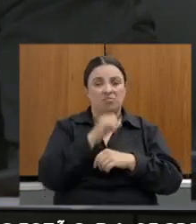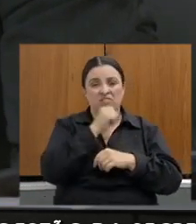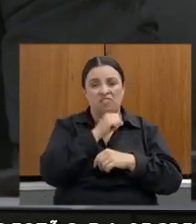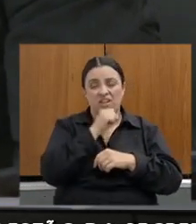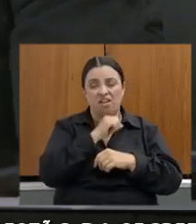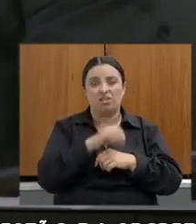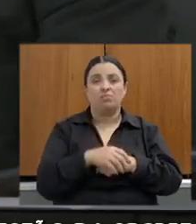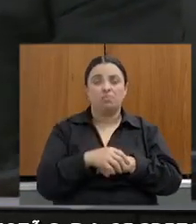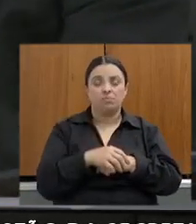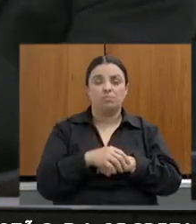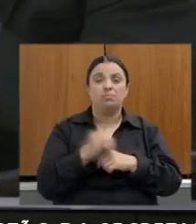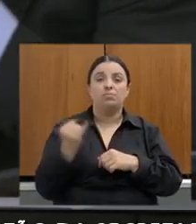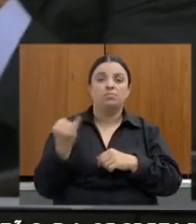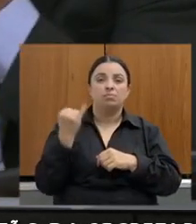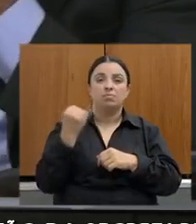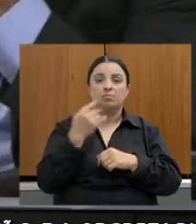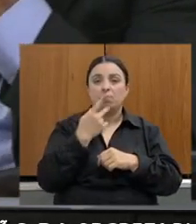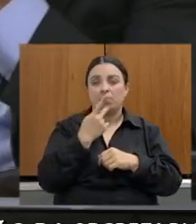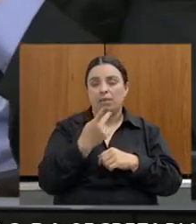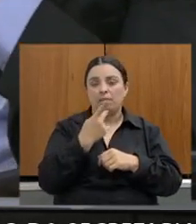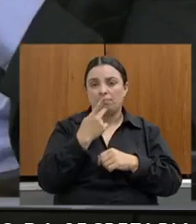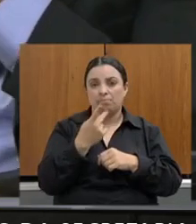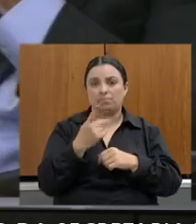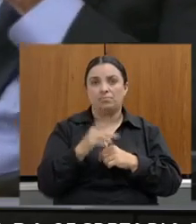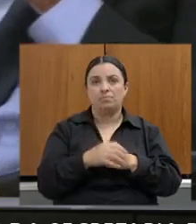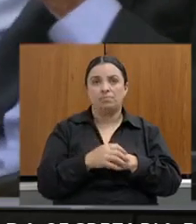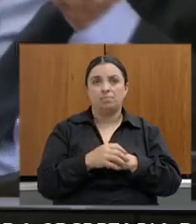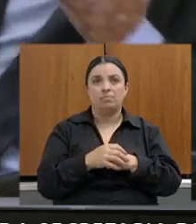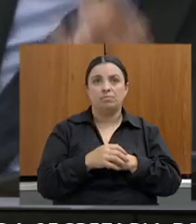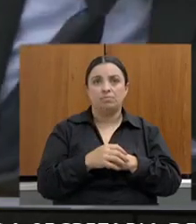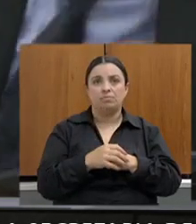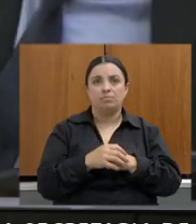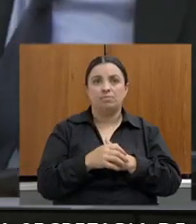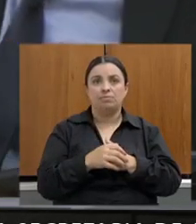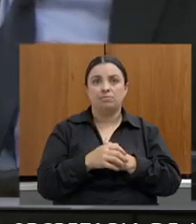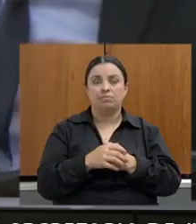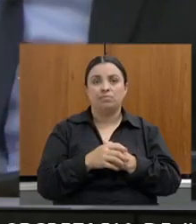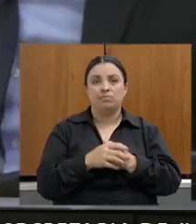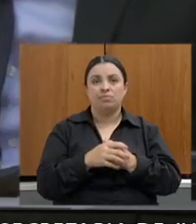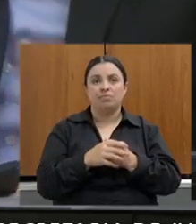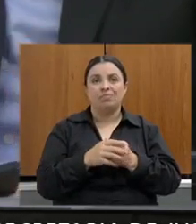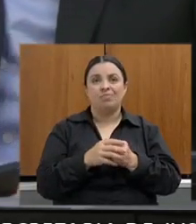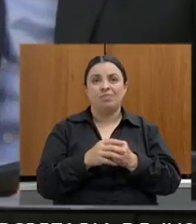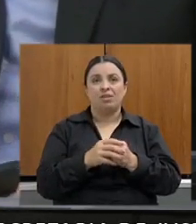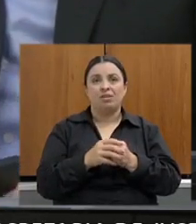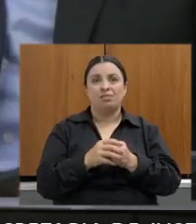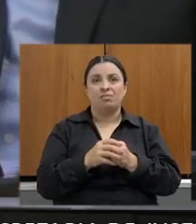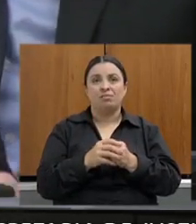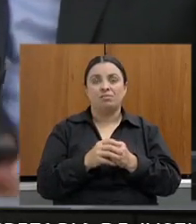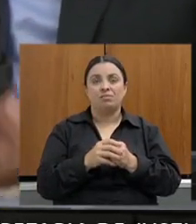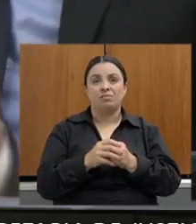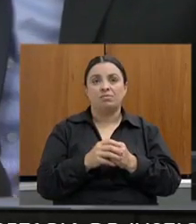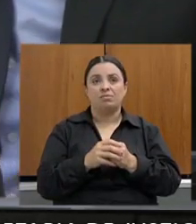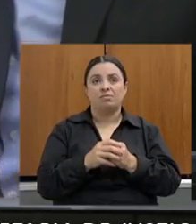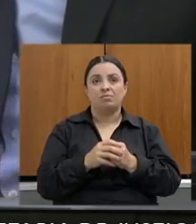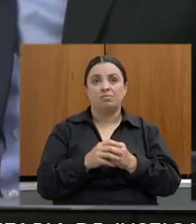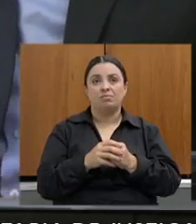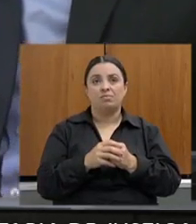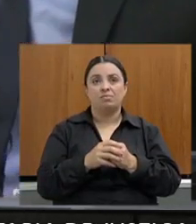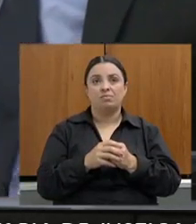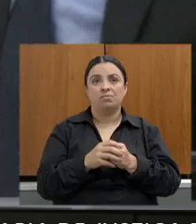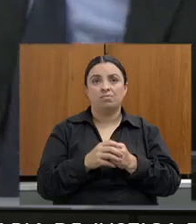o só para falar aqui especificamente de coletes